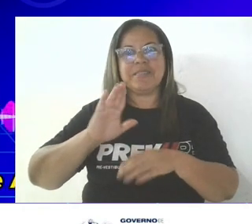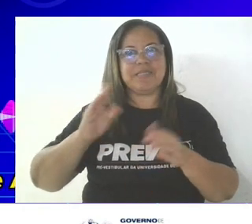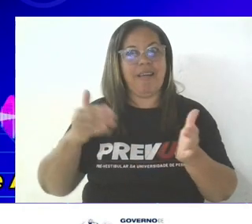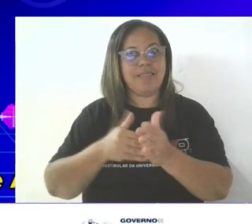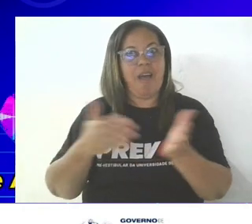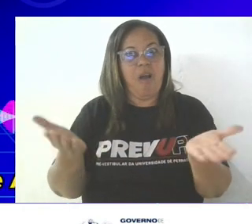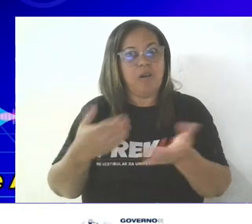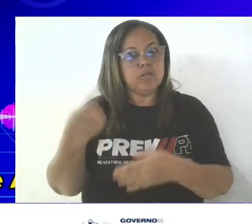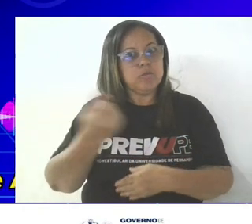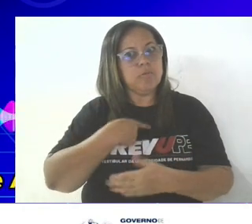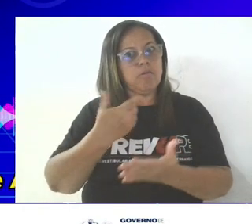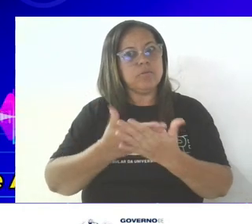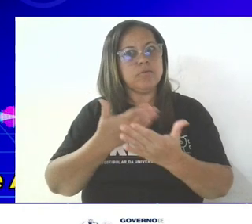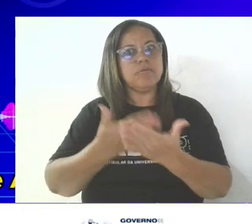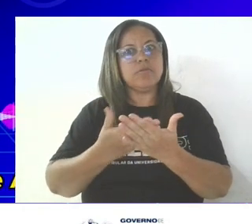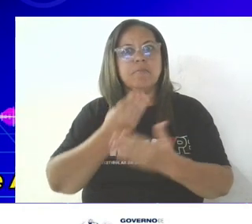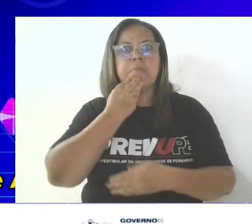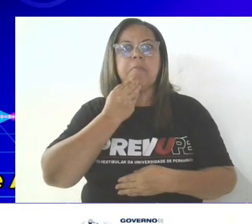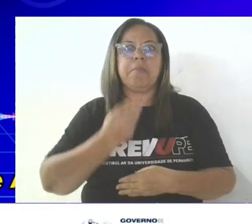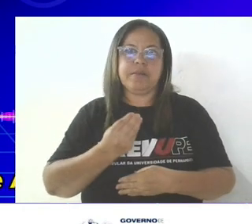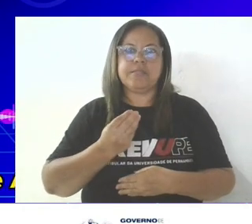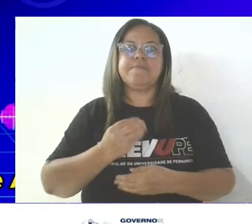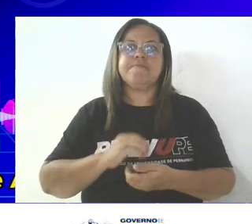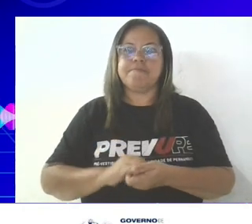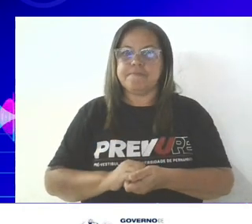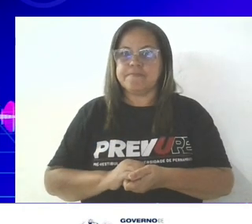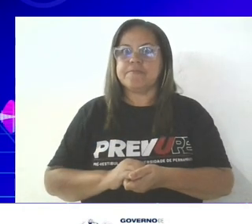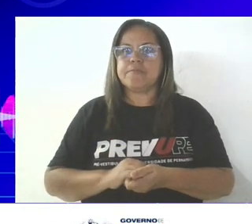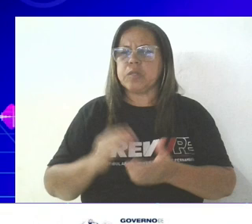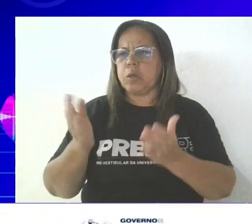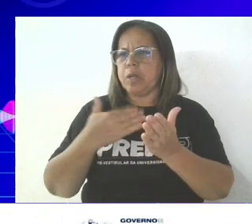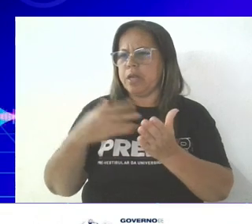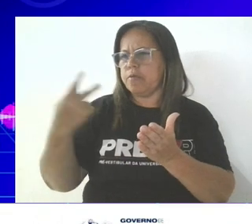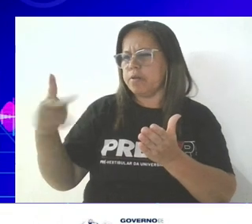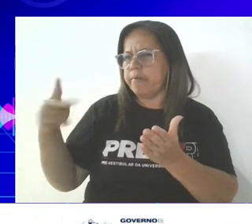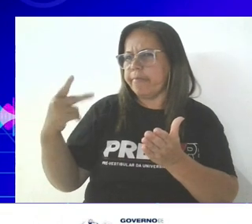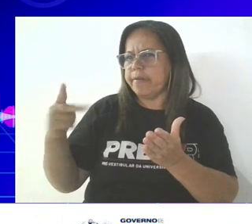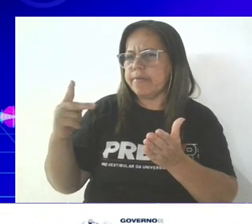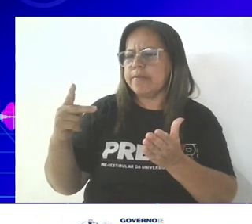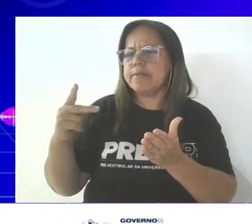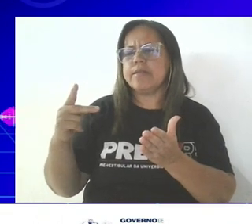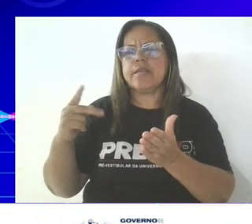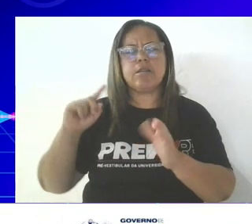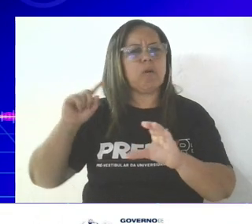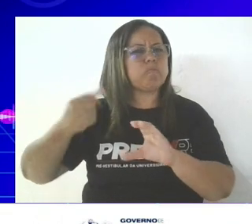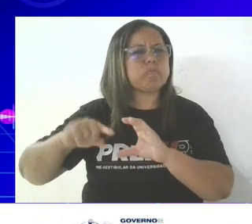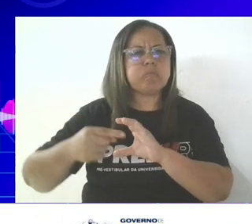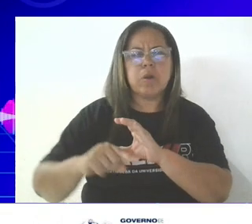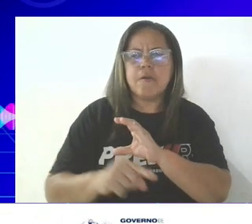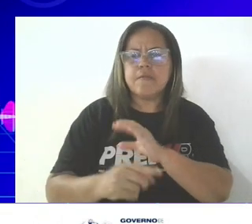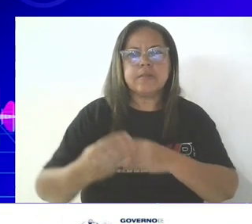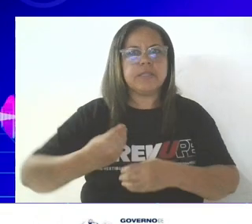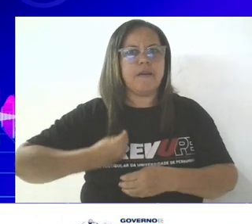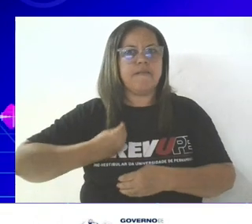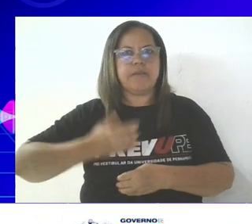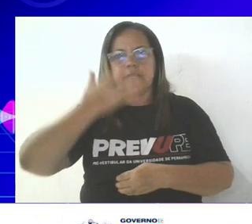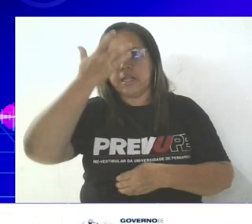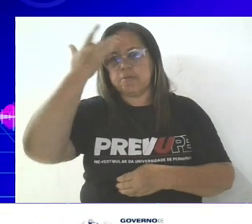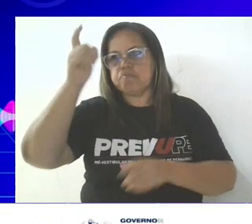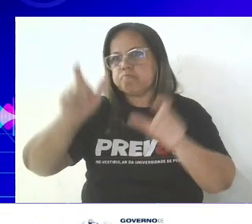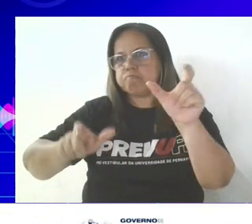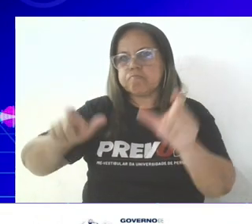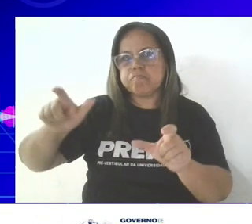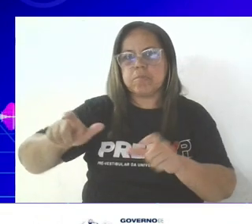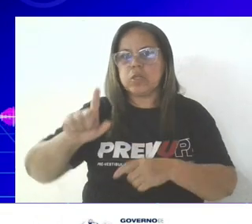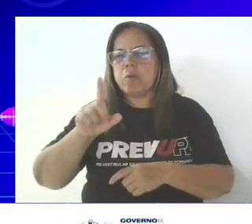que até hoje estudamos Machado de Assis nos livros dele não dava bobeira ia fundo na vida dos personagens não era